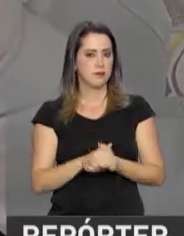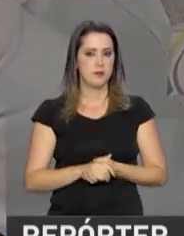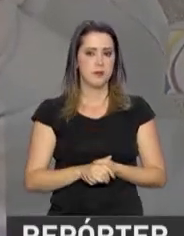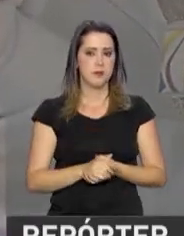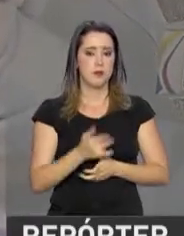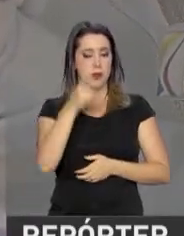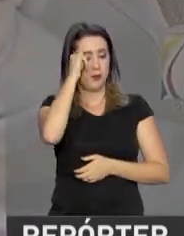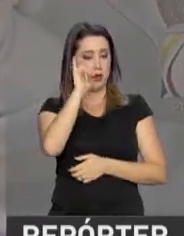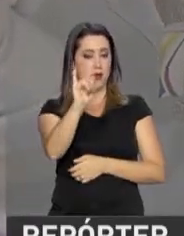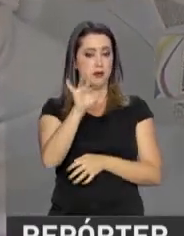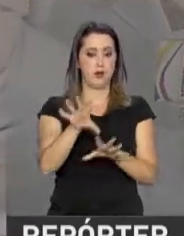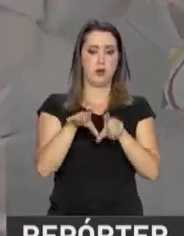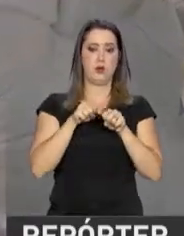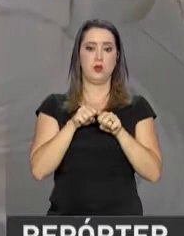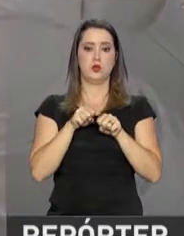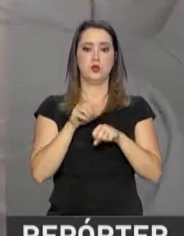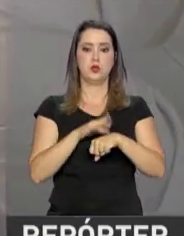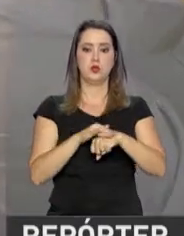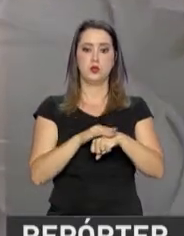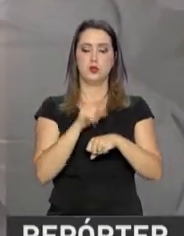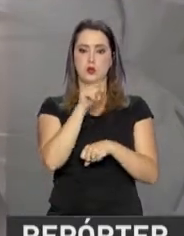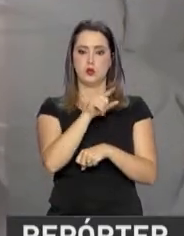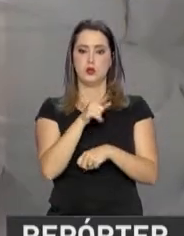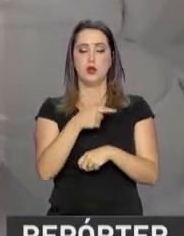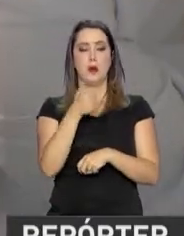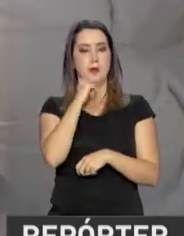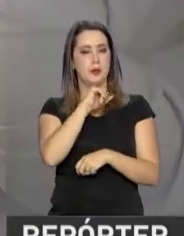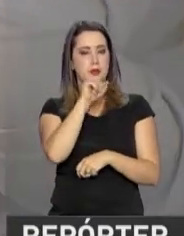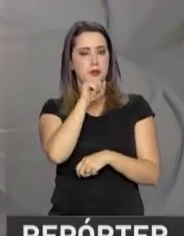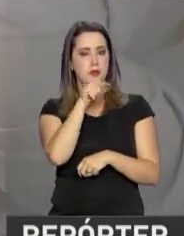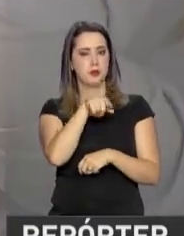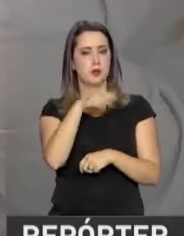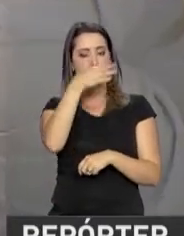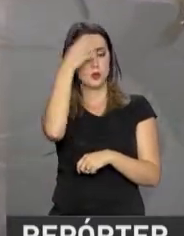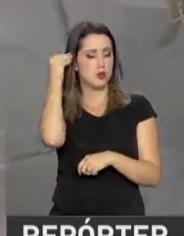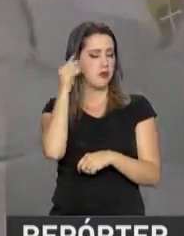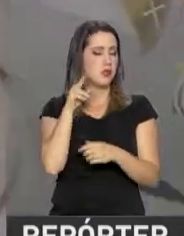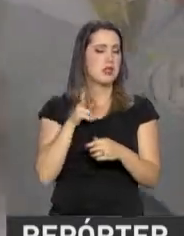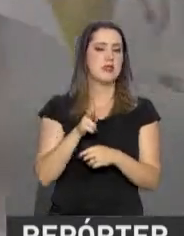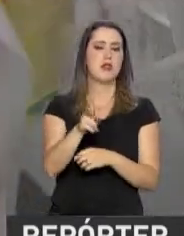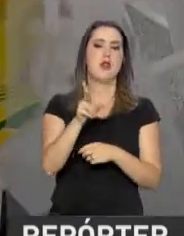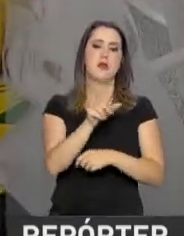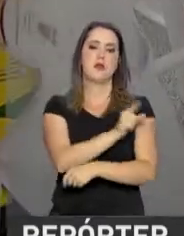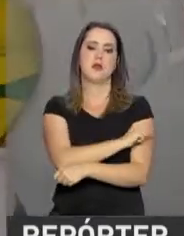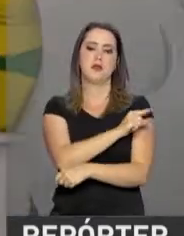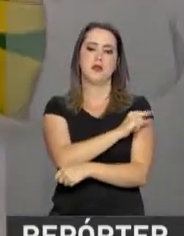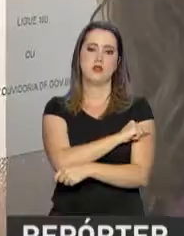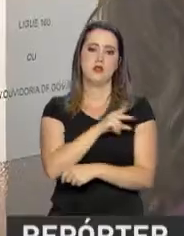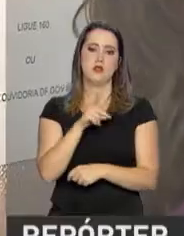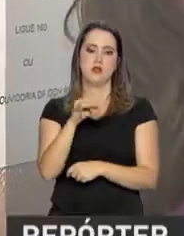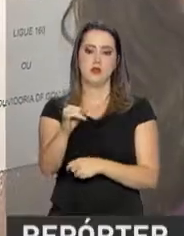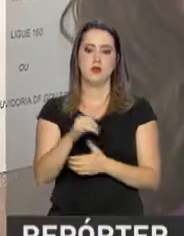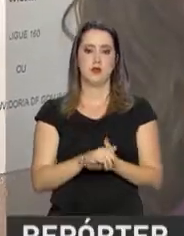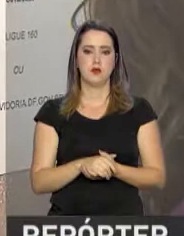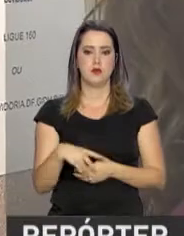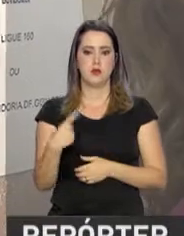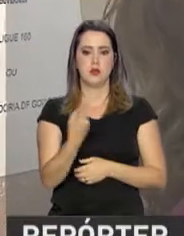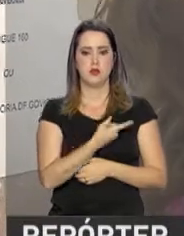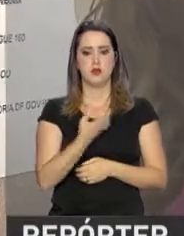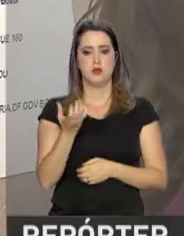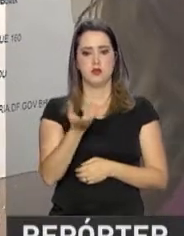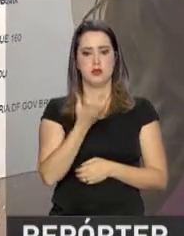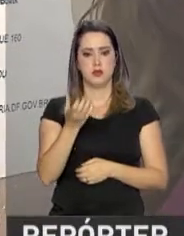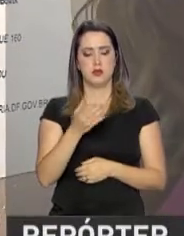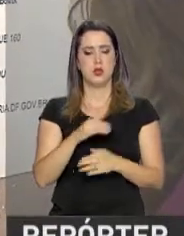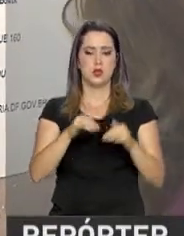pequeno antônio pegue alguma doença grave a bancária isabella não esquece de manter a vacinação em dia a gente tenta sempre seguir o calendário